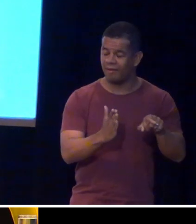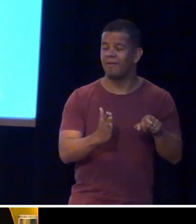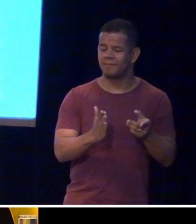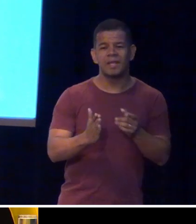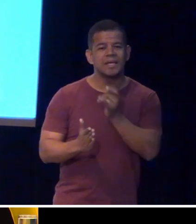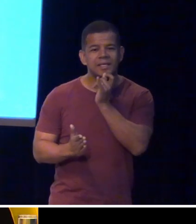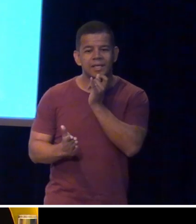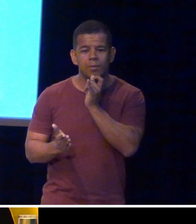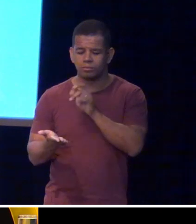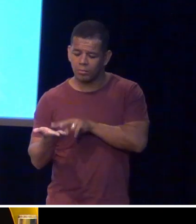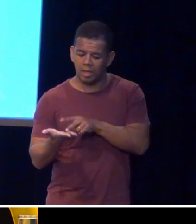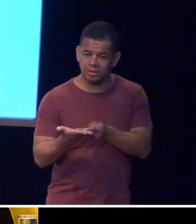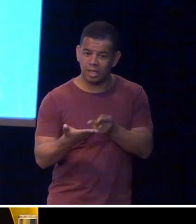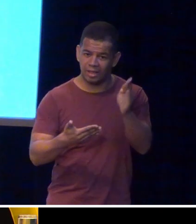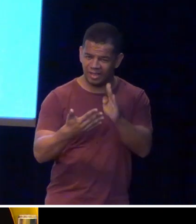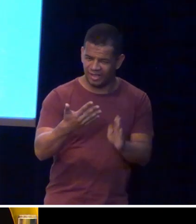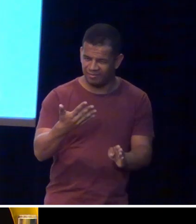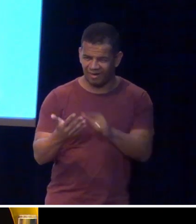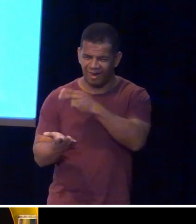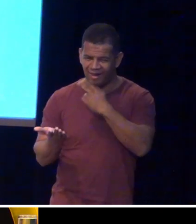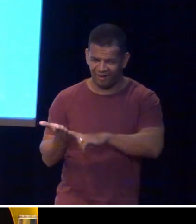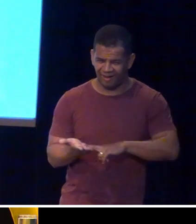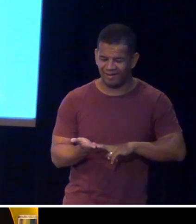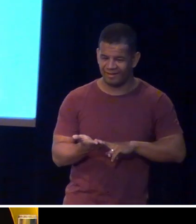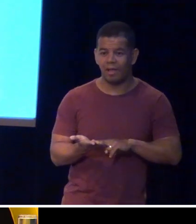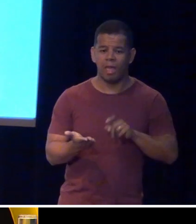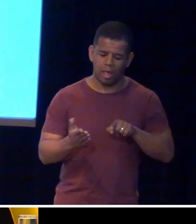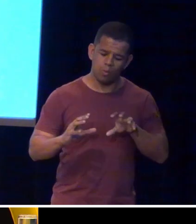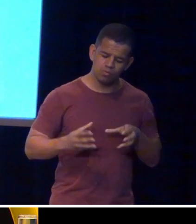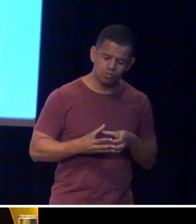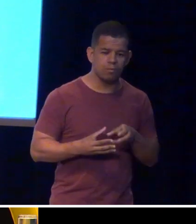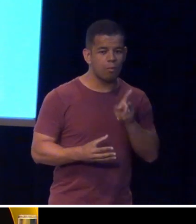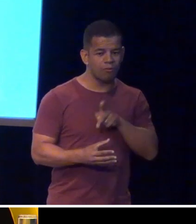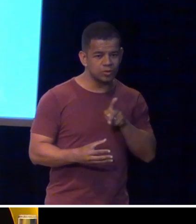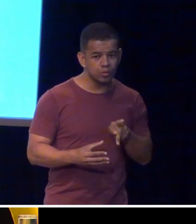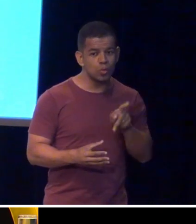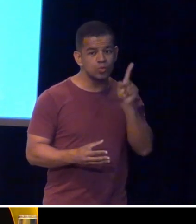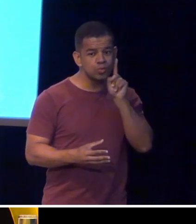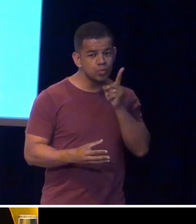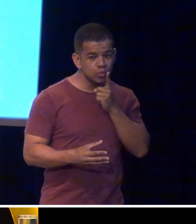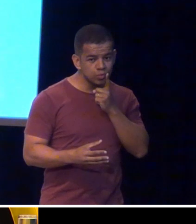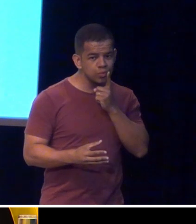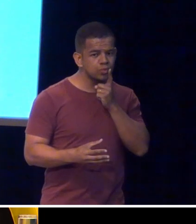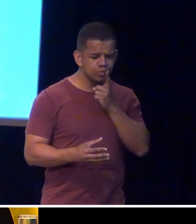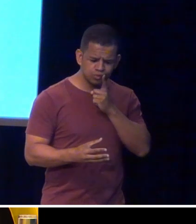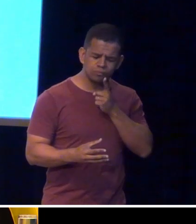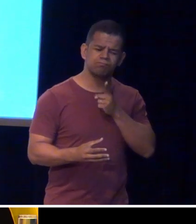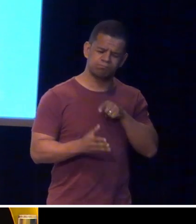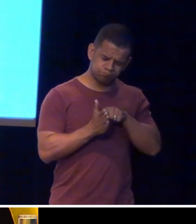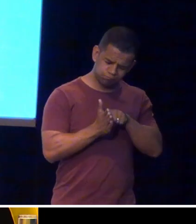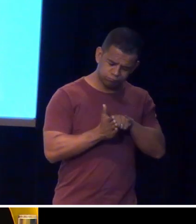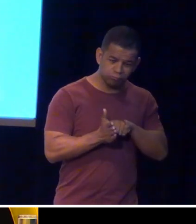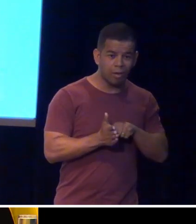exemplo, a tradução para Libras ela foi realizada por um grupo de professores surdos, né,